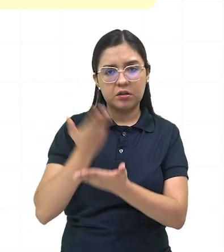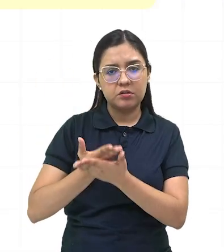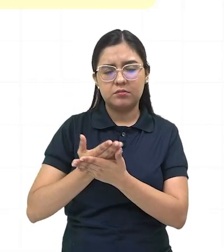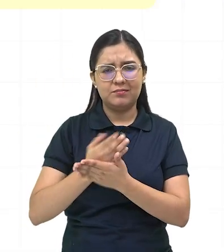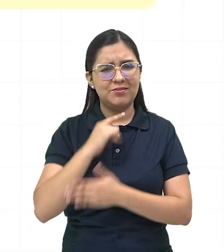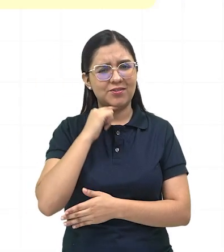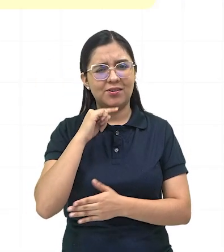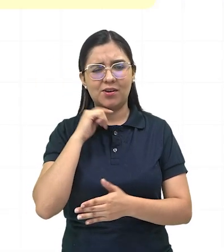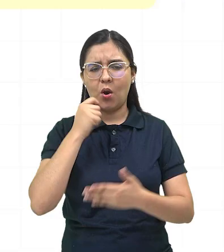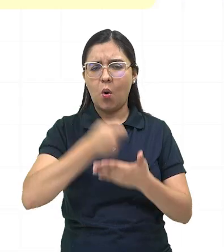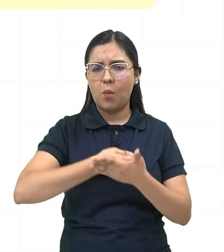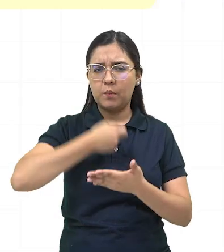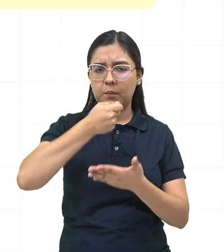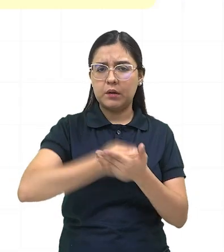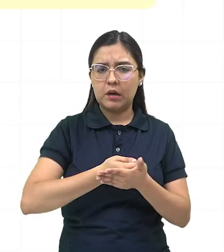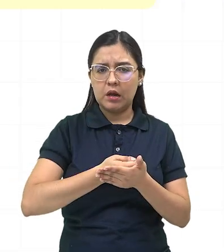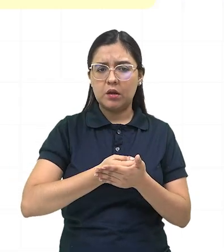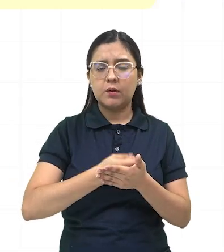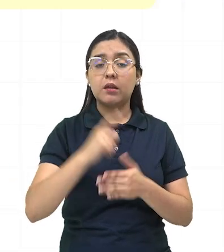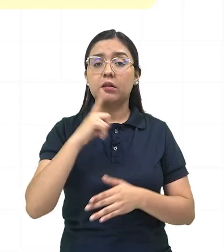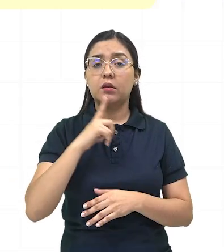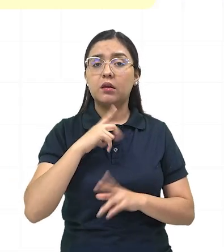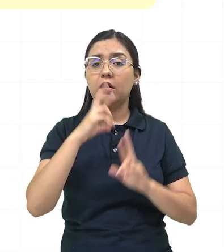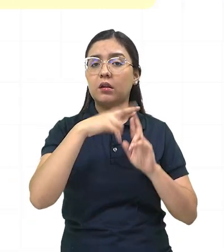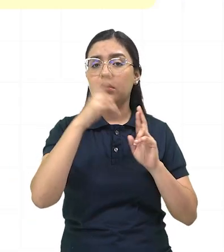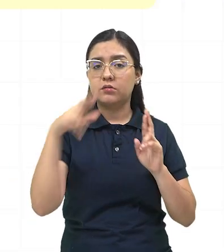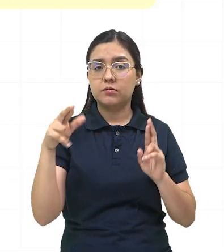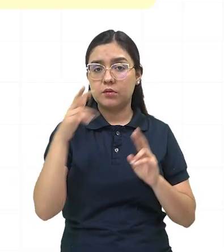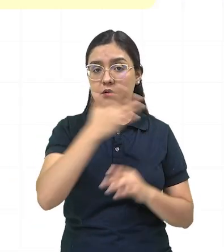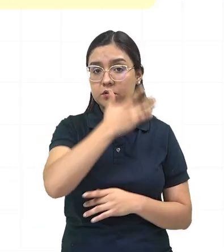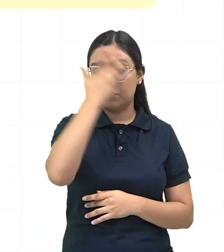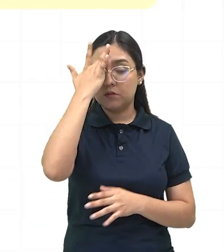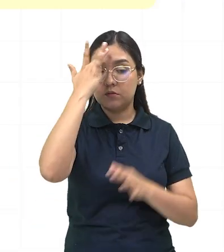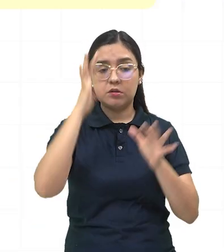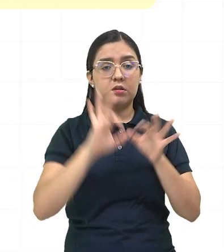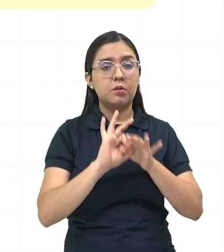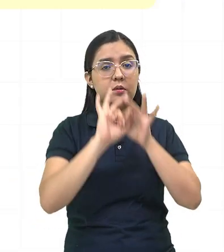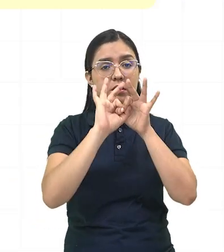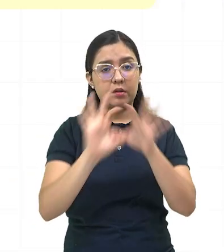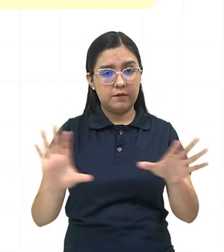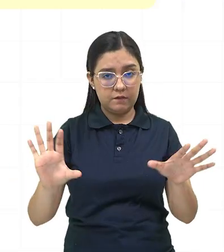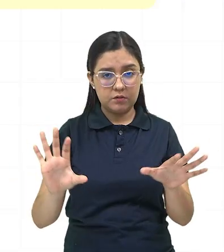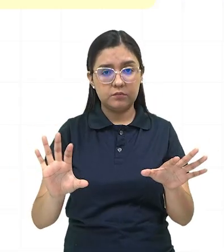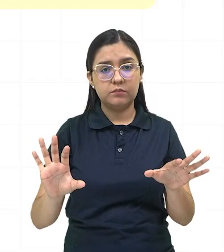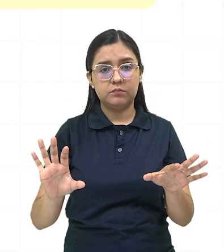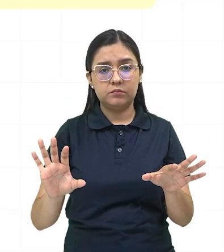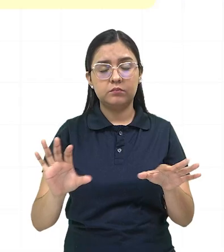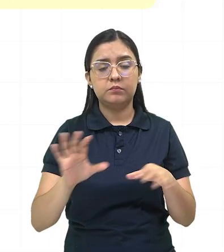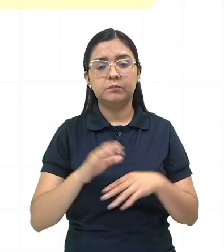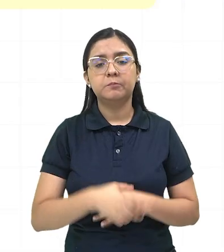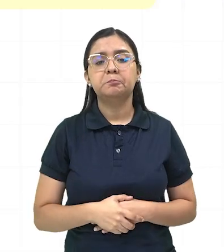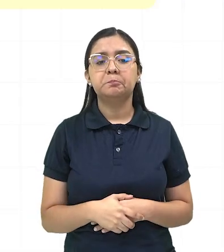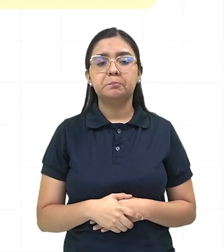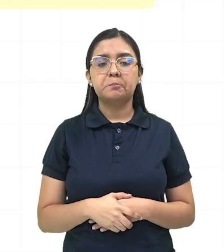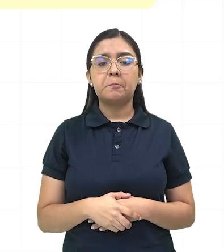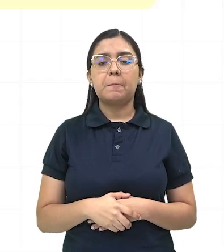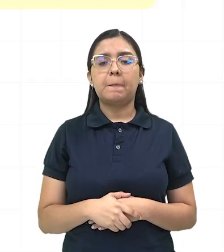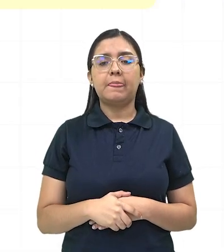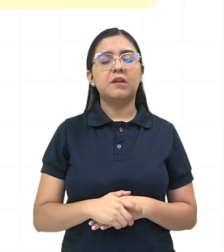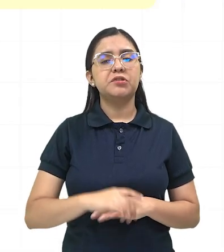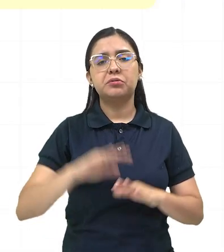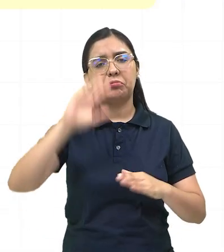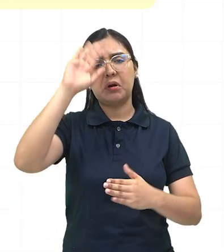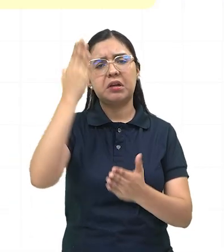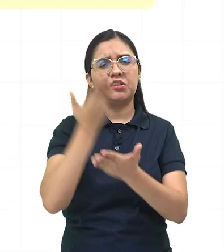é obrigado, né, a ter uma religião. As pessoas são livres, inclusive, para abrir mão de todas elas, de não